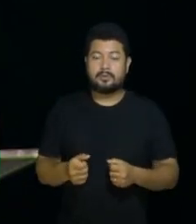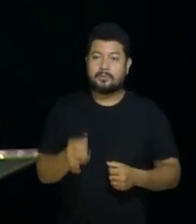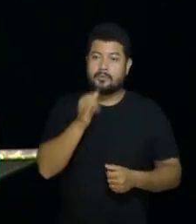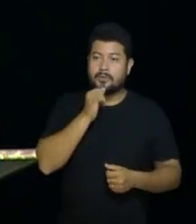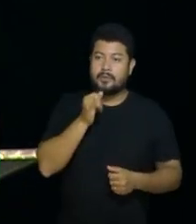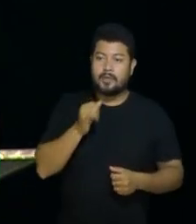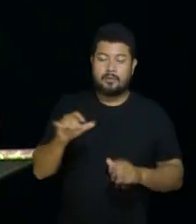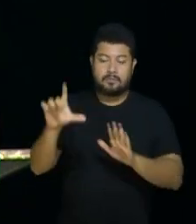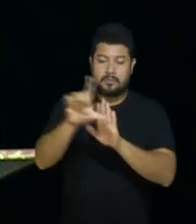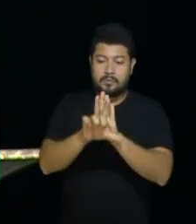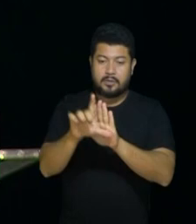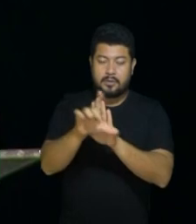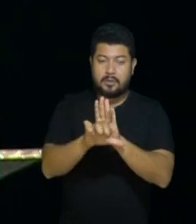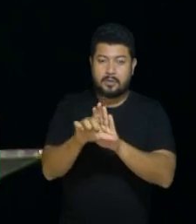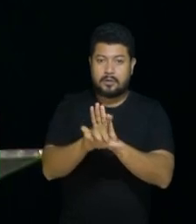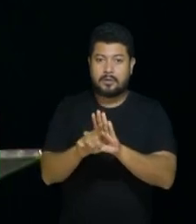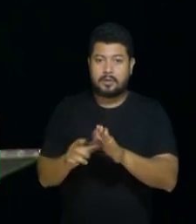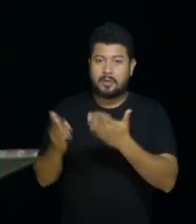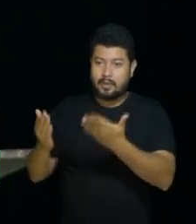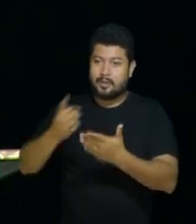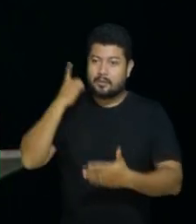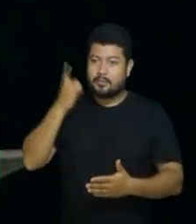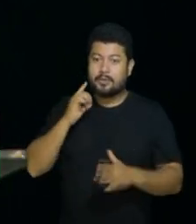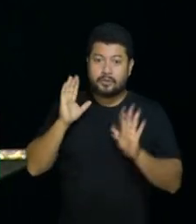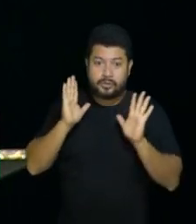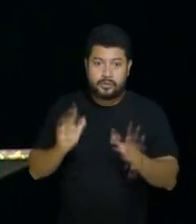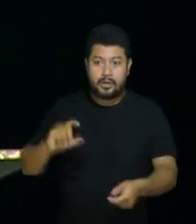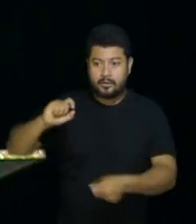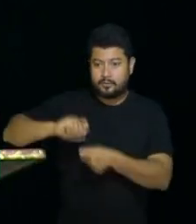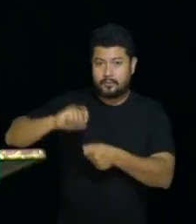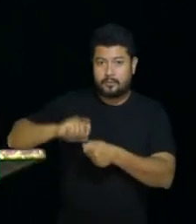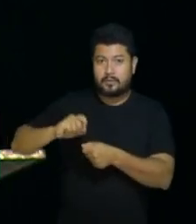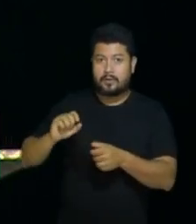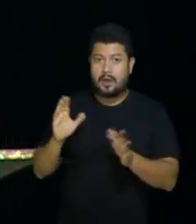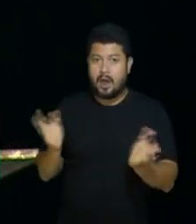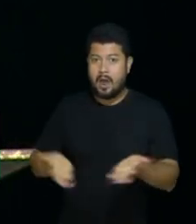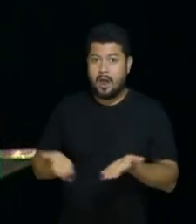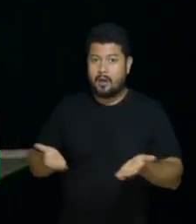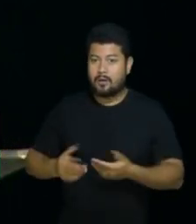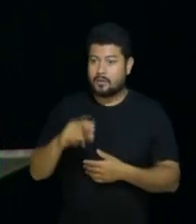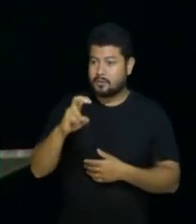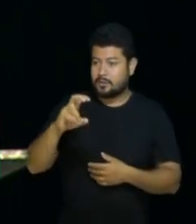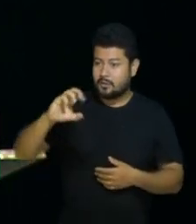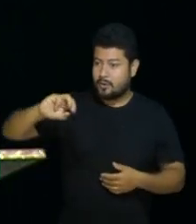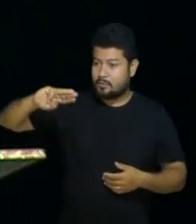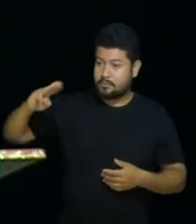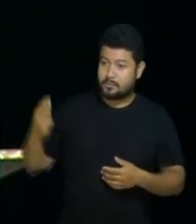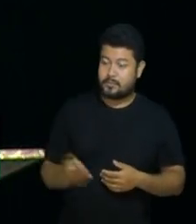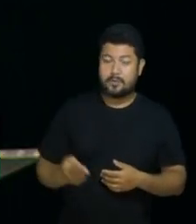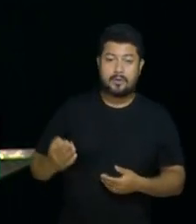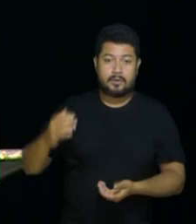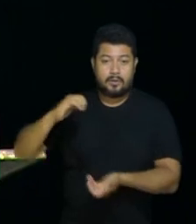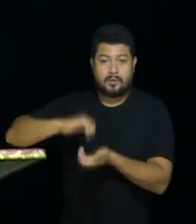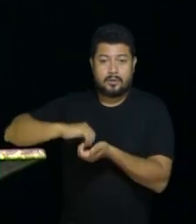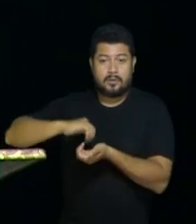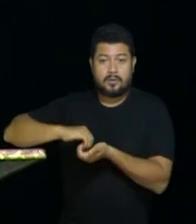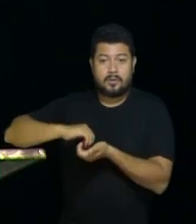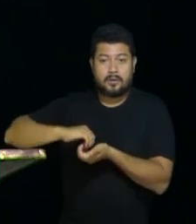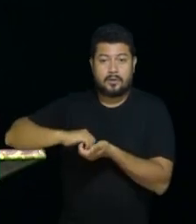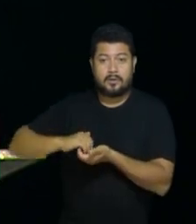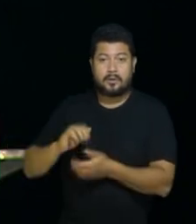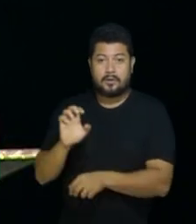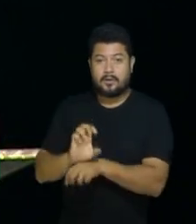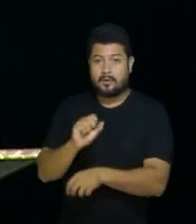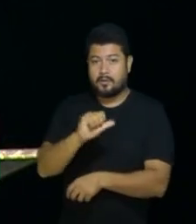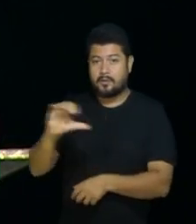Legislativo, e o deputado Mauro já faz isso todo ano e colocou agora 50 milhões para a Defesa Civil do Estado de Santa Catarina, que ajude